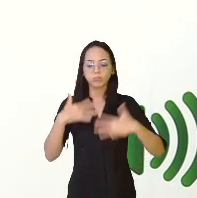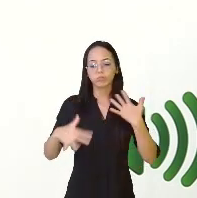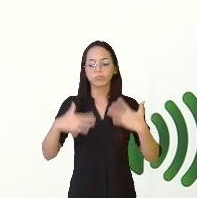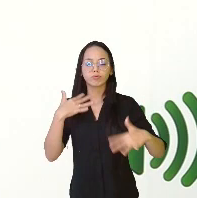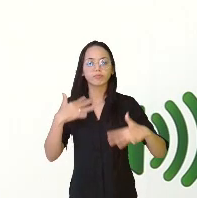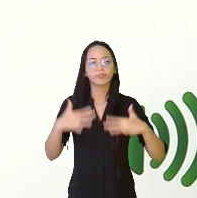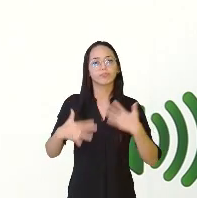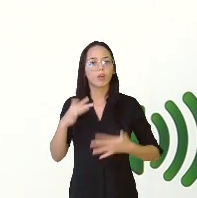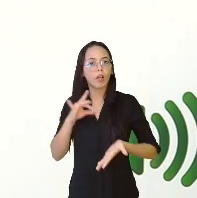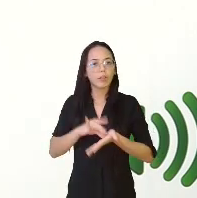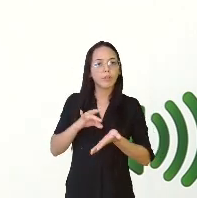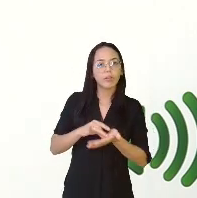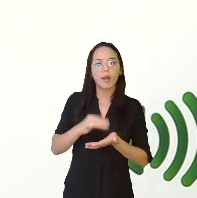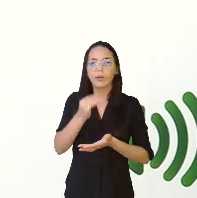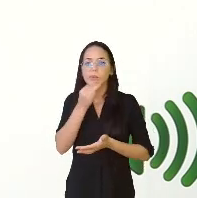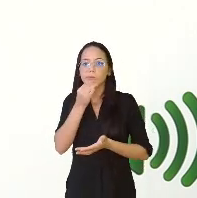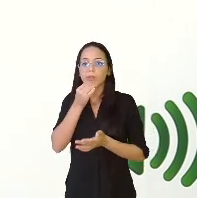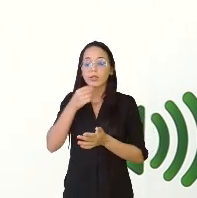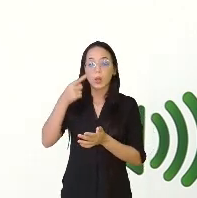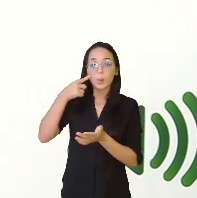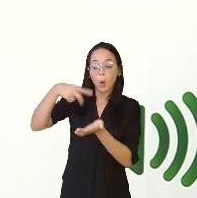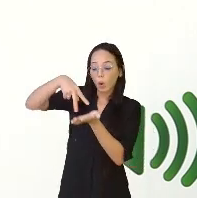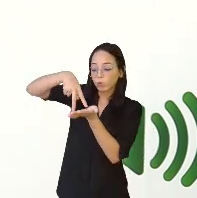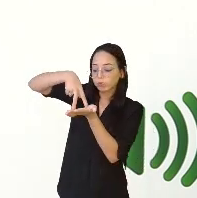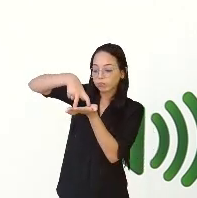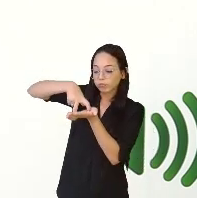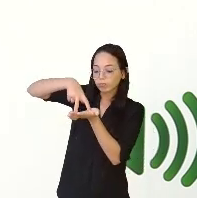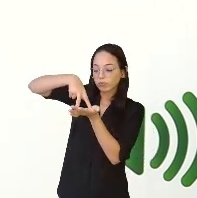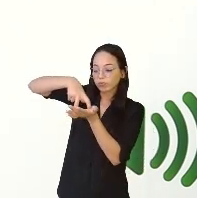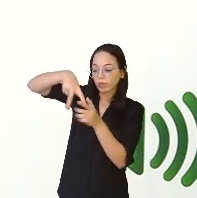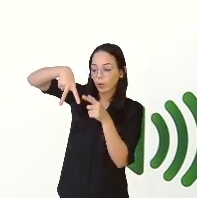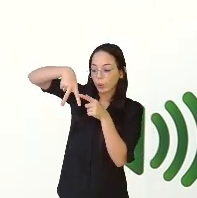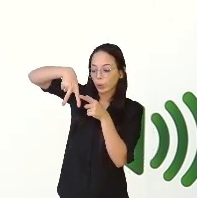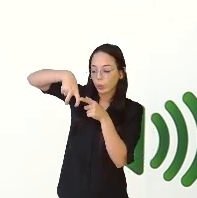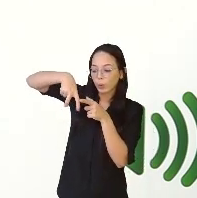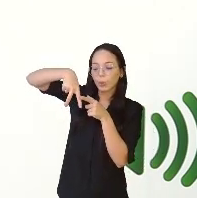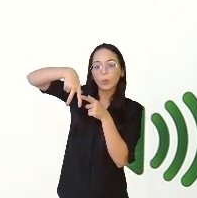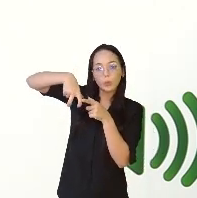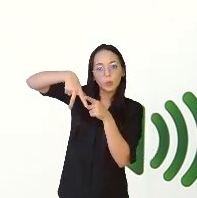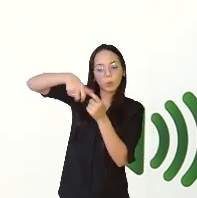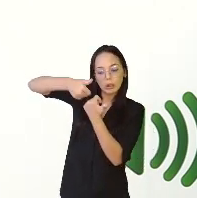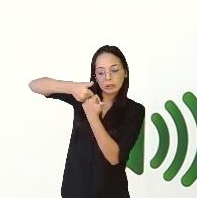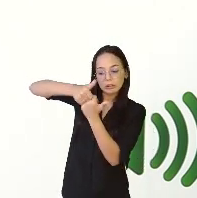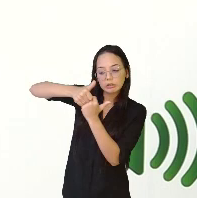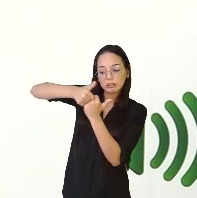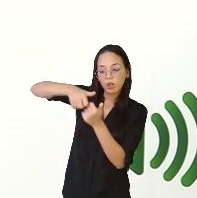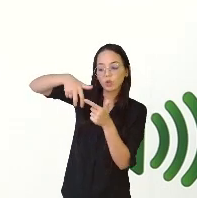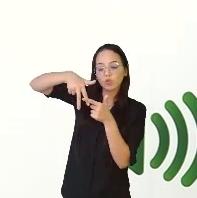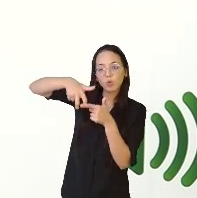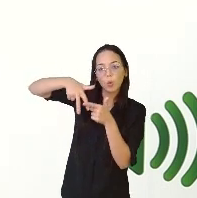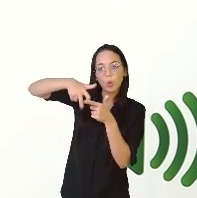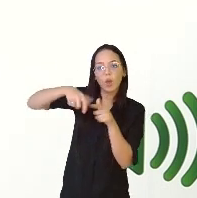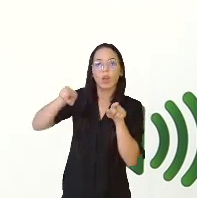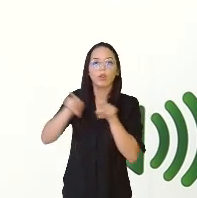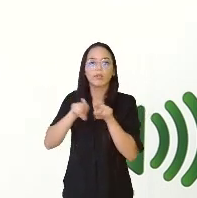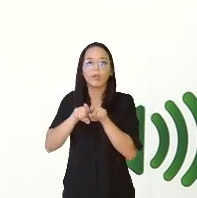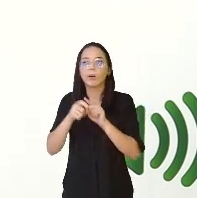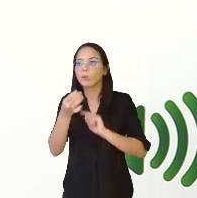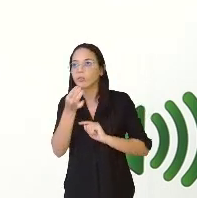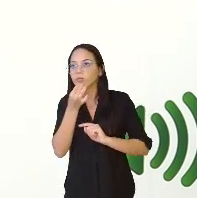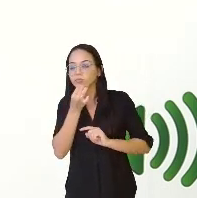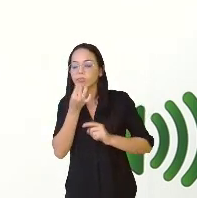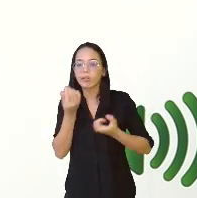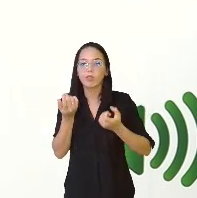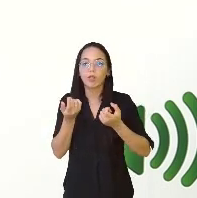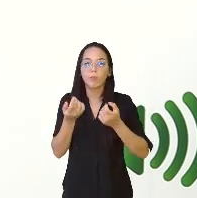de fato, por exemplo, o joelho. A parte que a gente fala de sistema